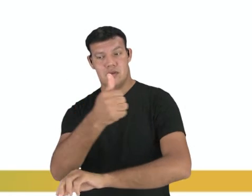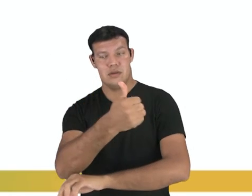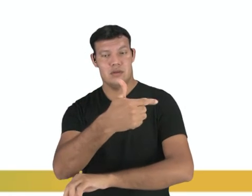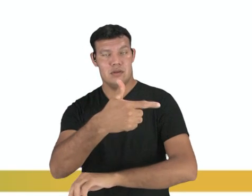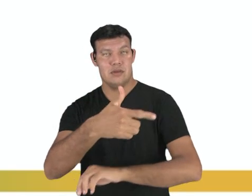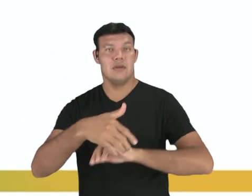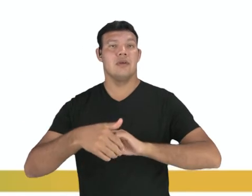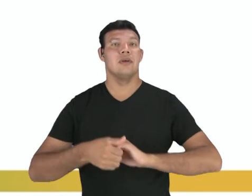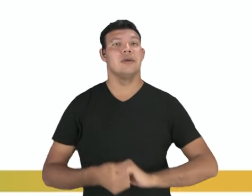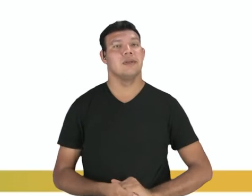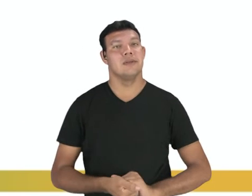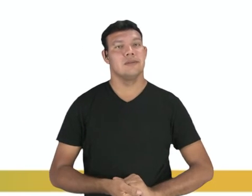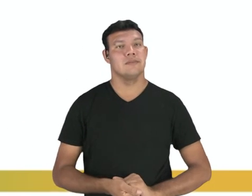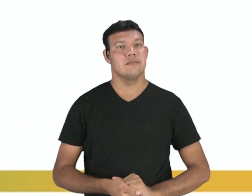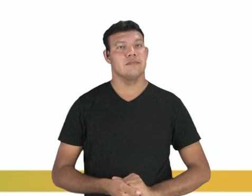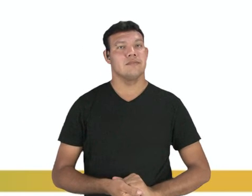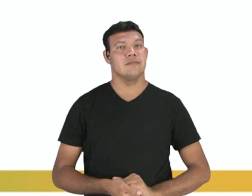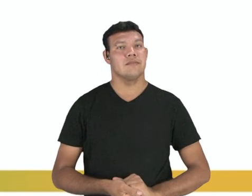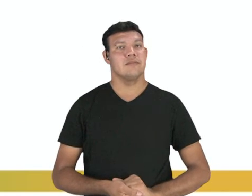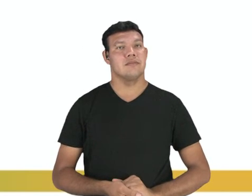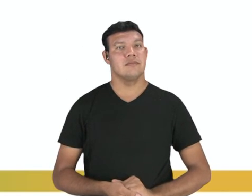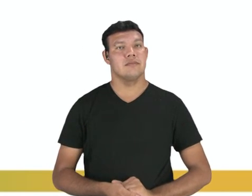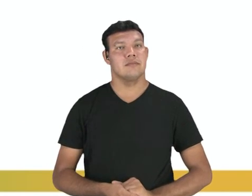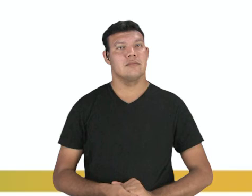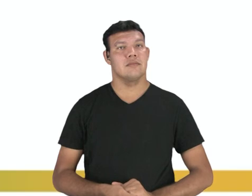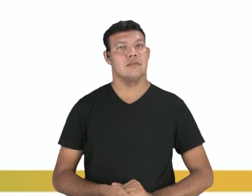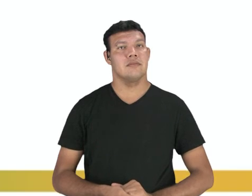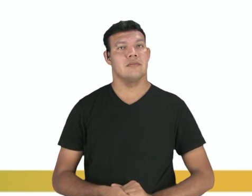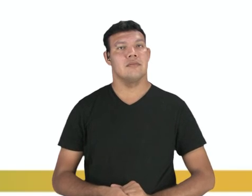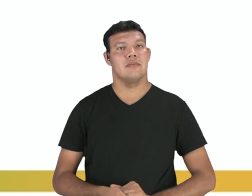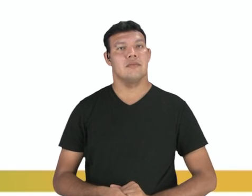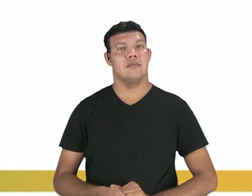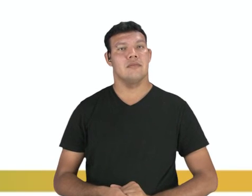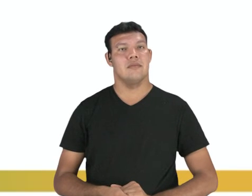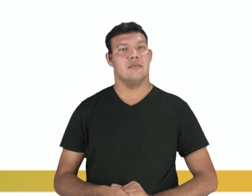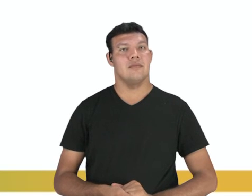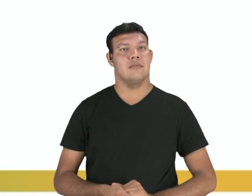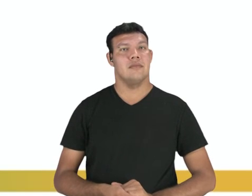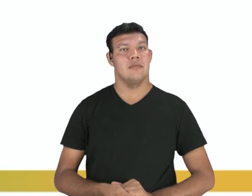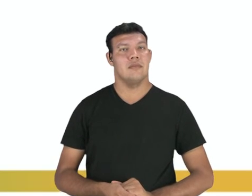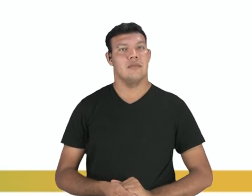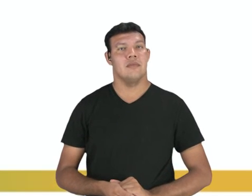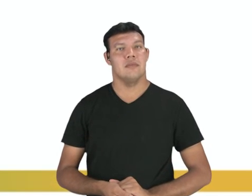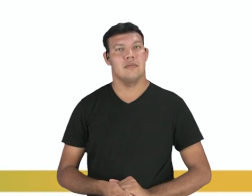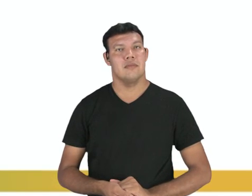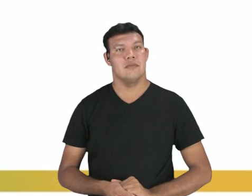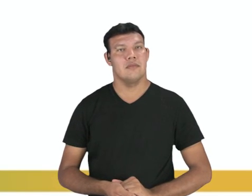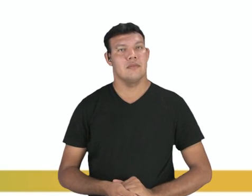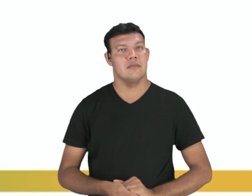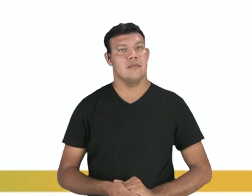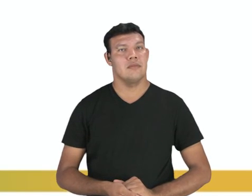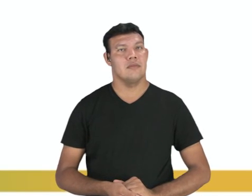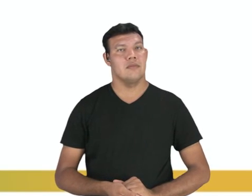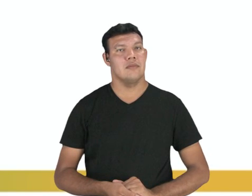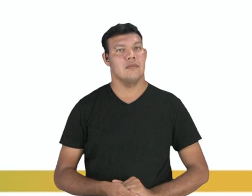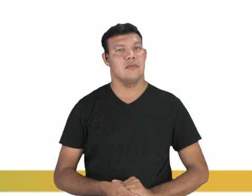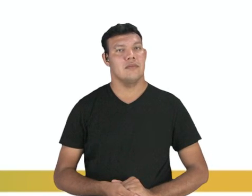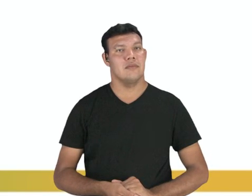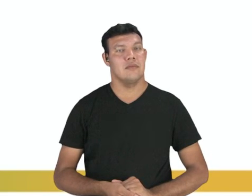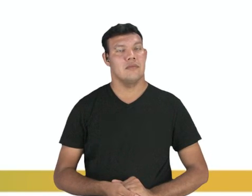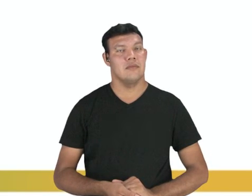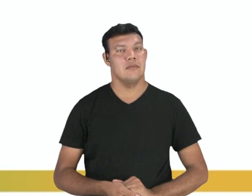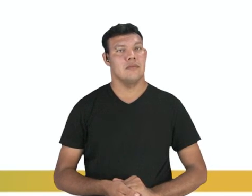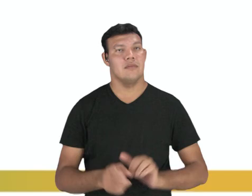dividido para 12 o que é que eu faço aí ele é isola a